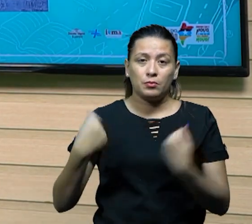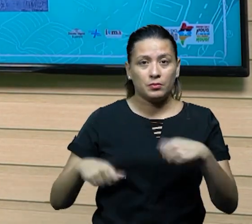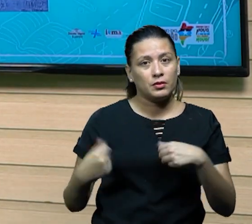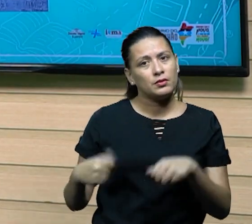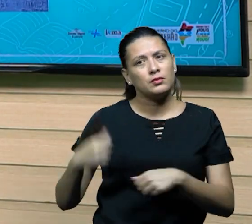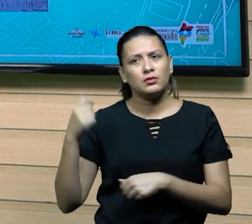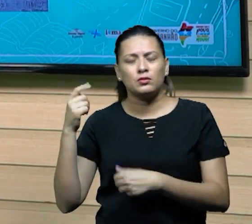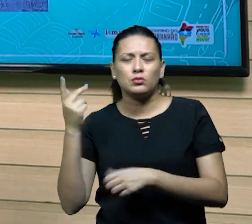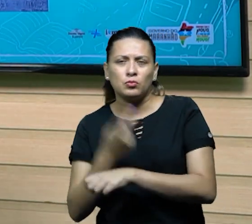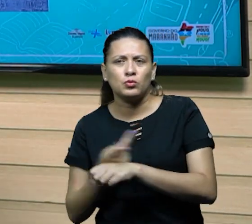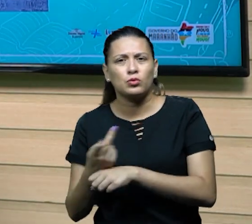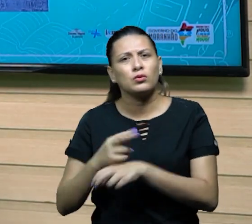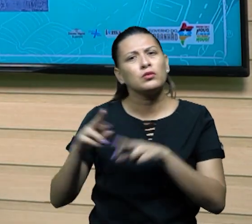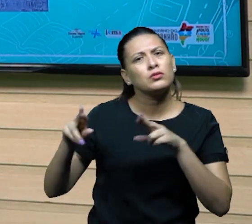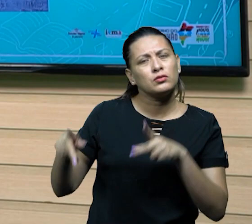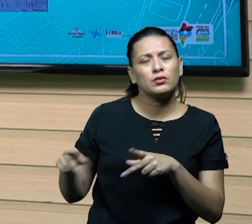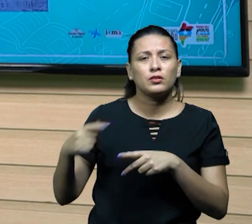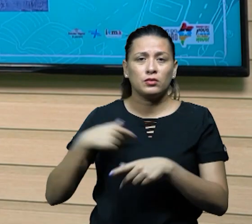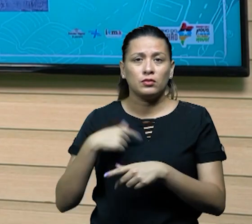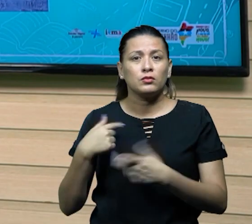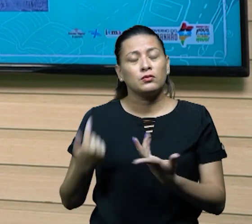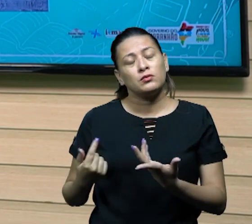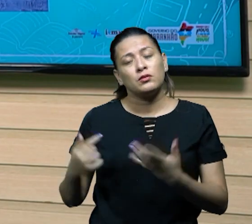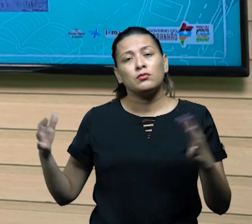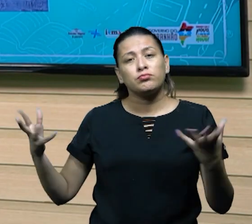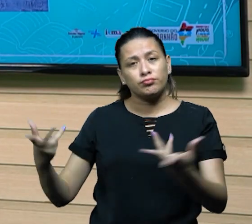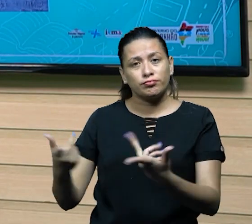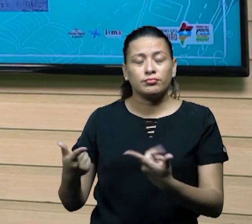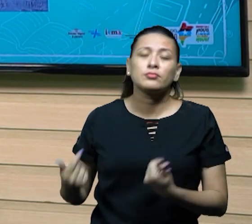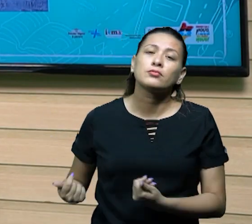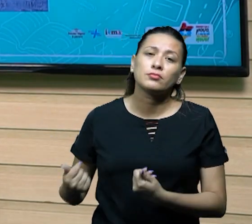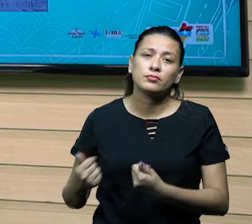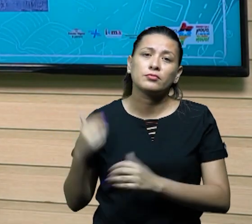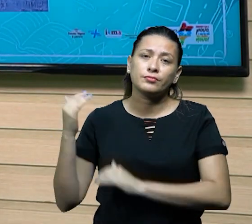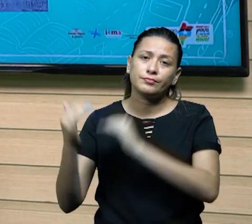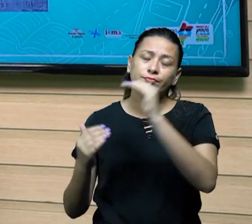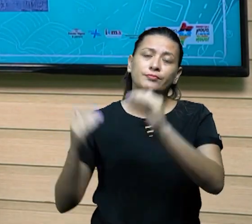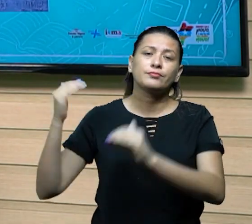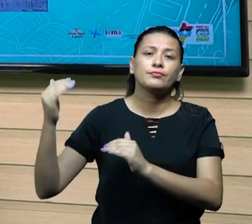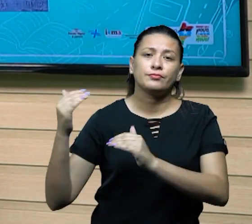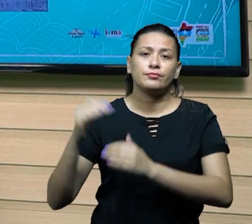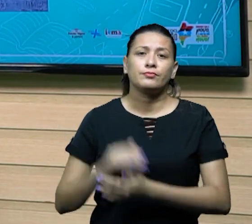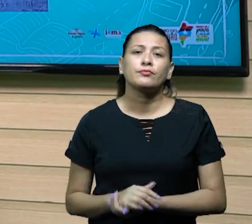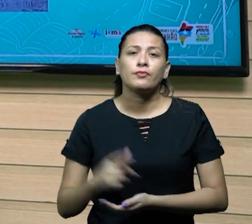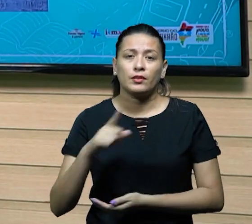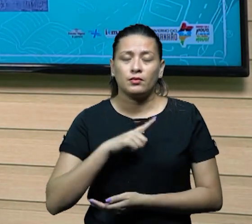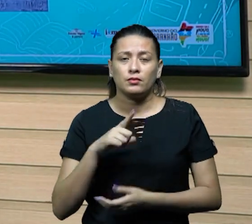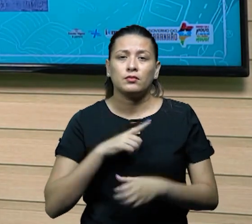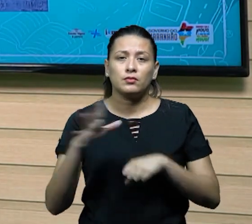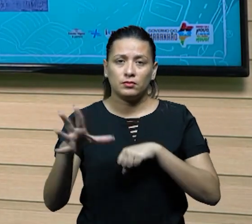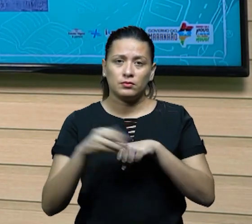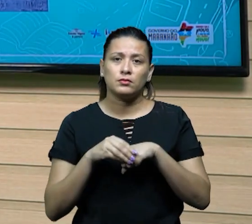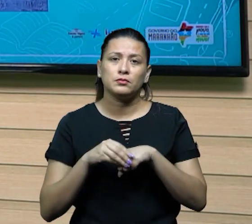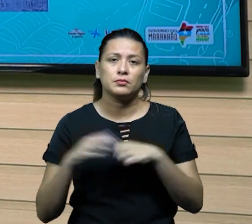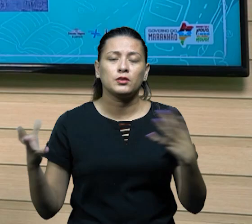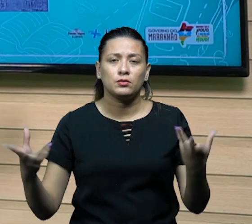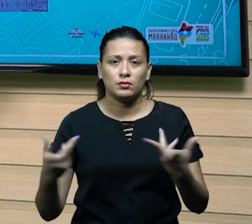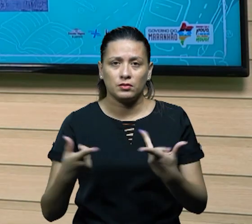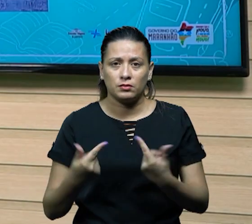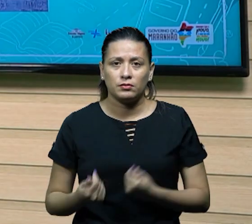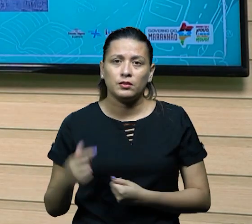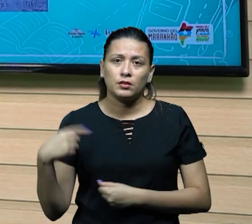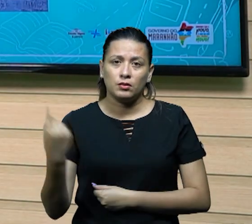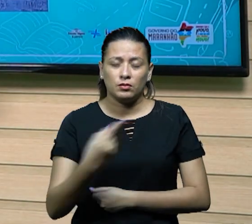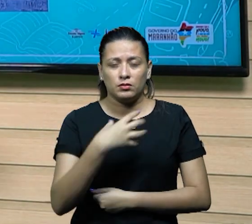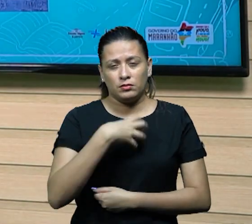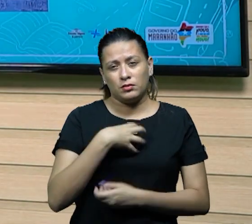estava inflamando. E eu disse, não, eu preciso correr atrás, eu preciso buscar um diferencial, então eu vou me capacitar. E aí a gente evolui,